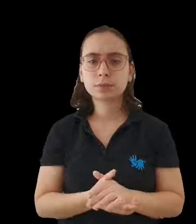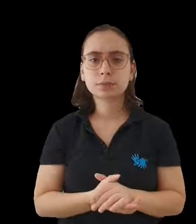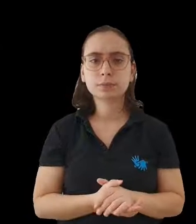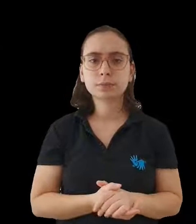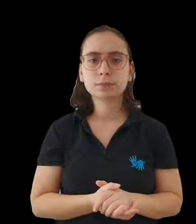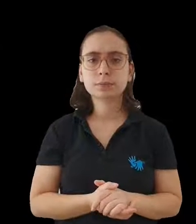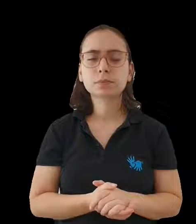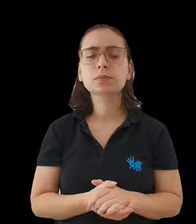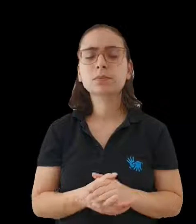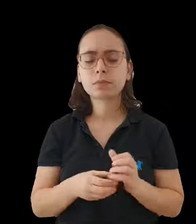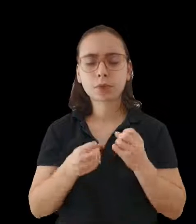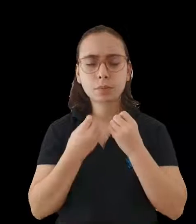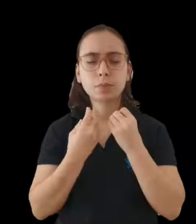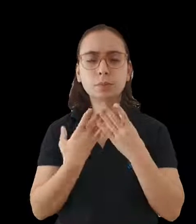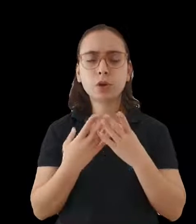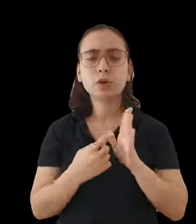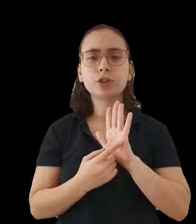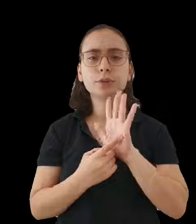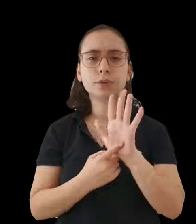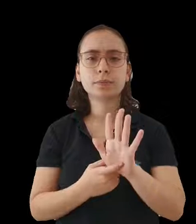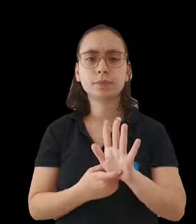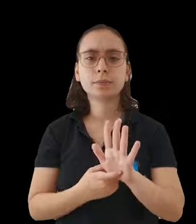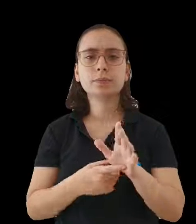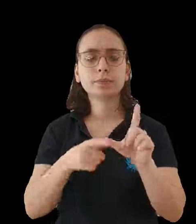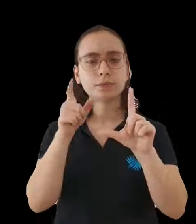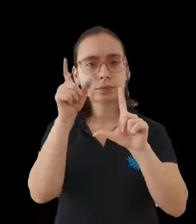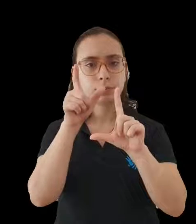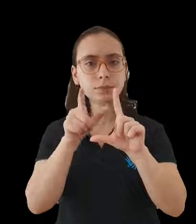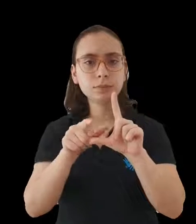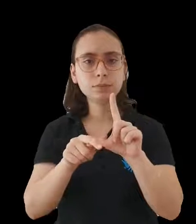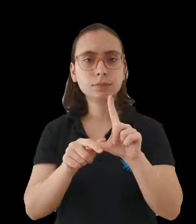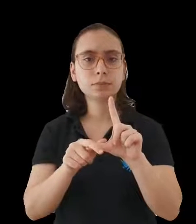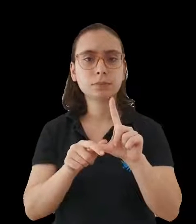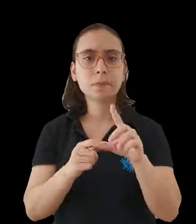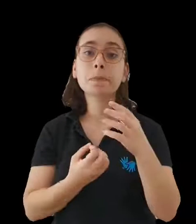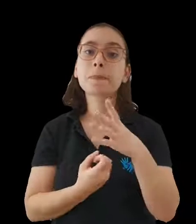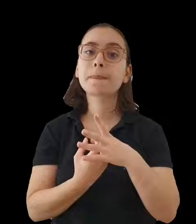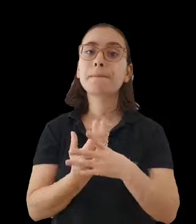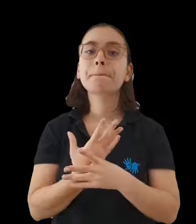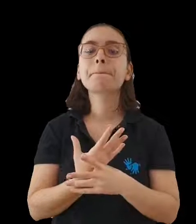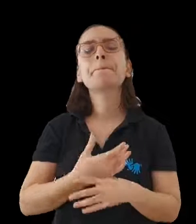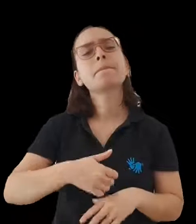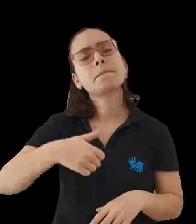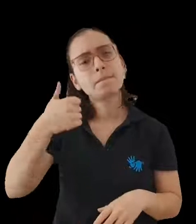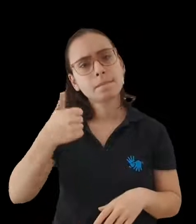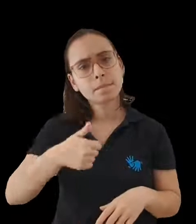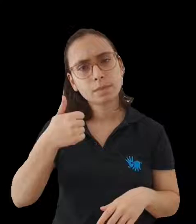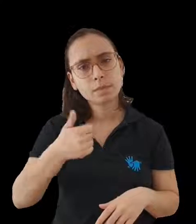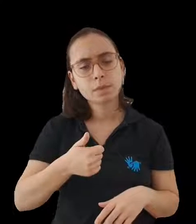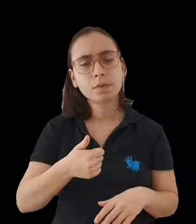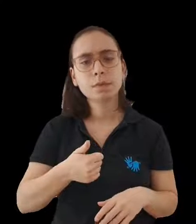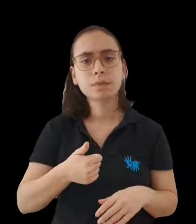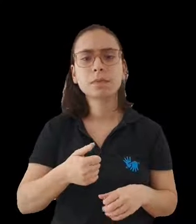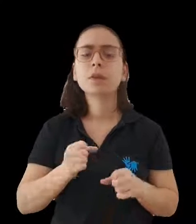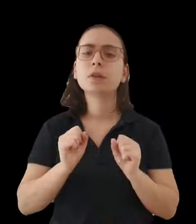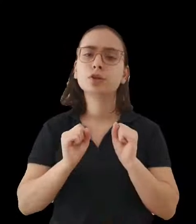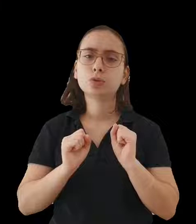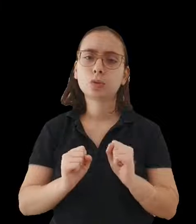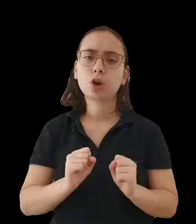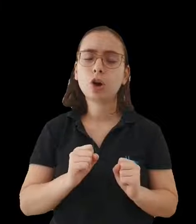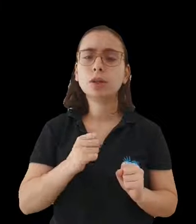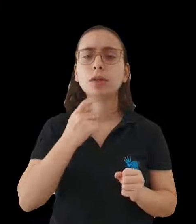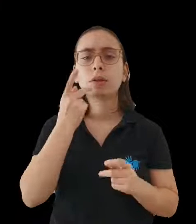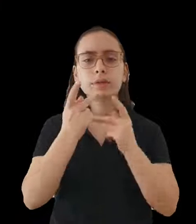ótima forma de apresentação do personagem. Quando ele aparecer a primeira vez, eles podem falar com as